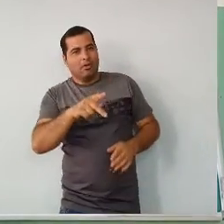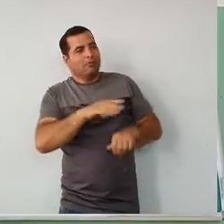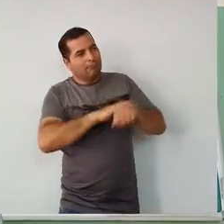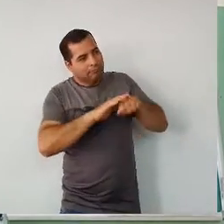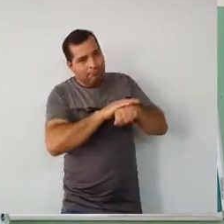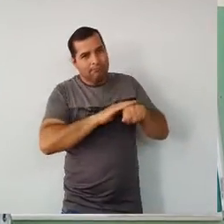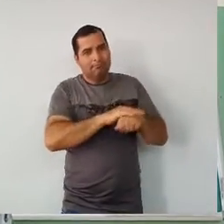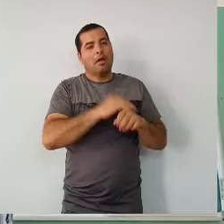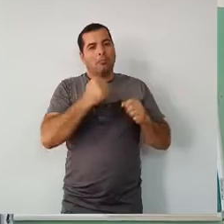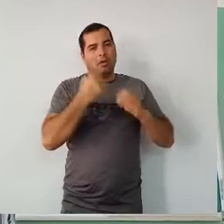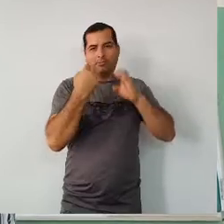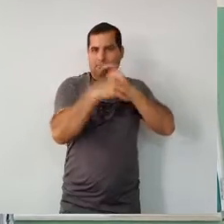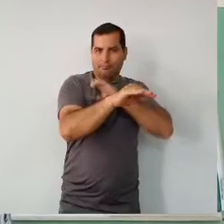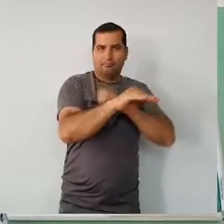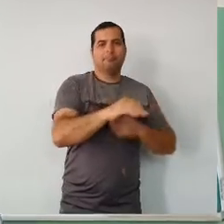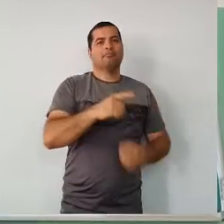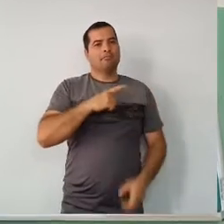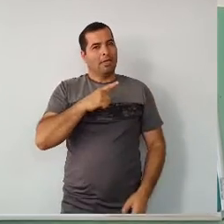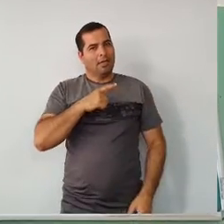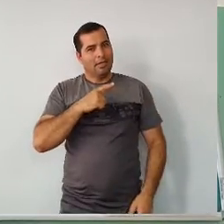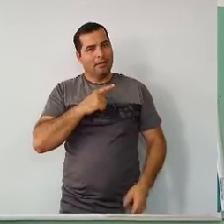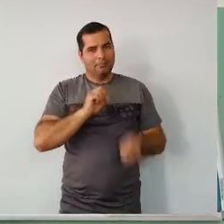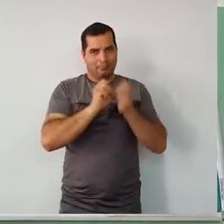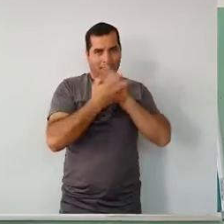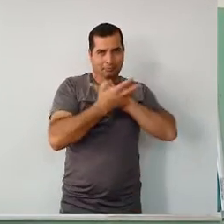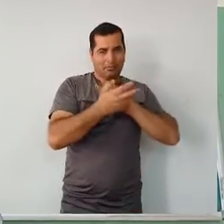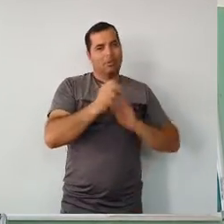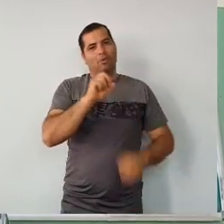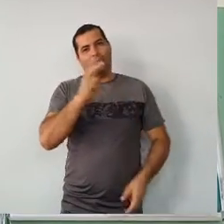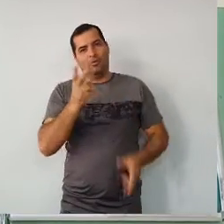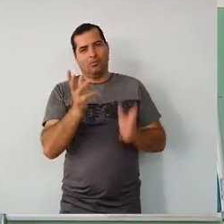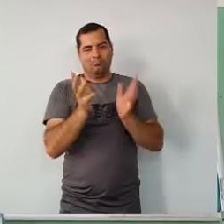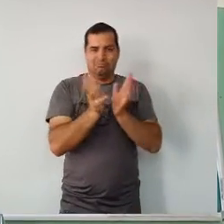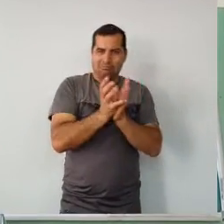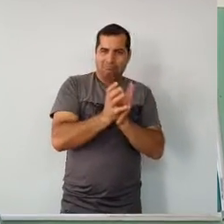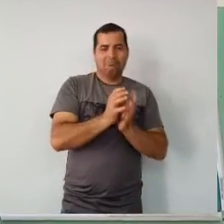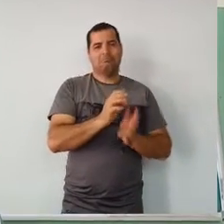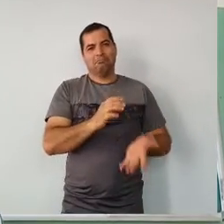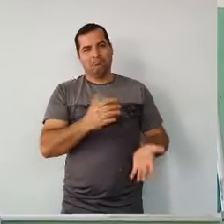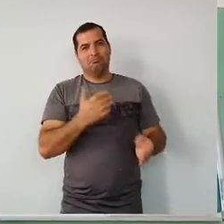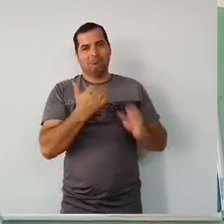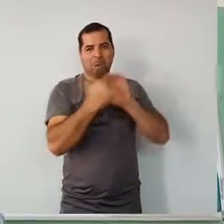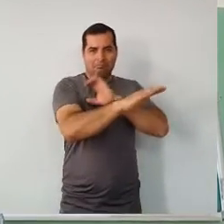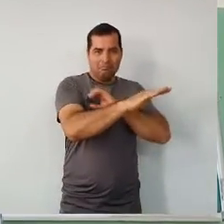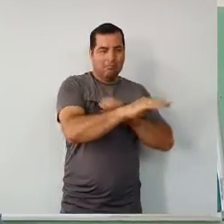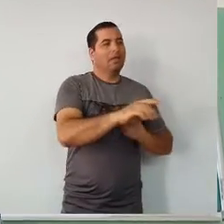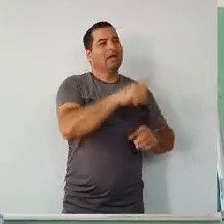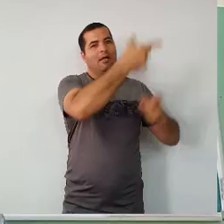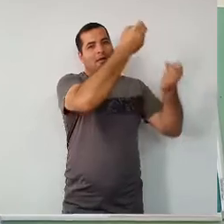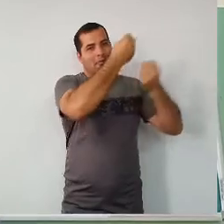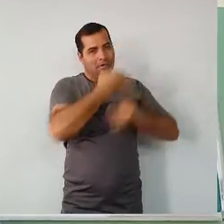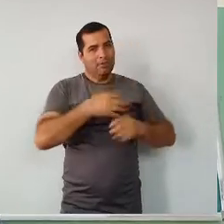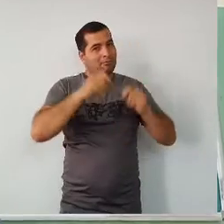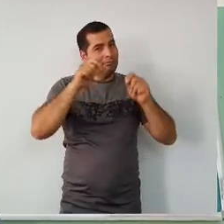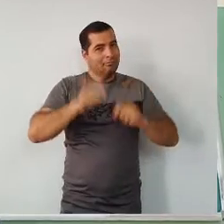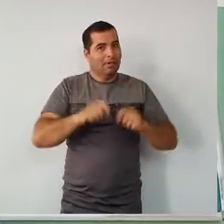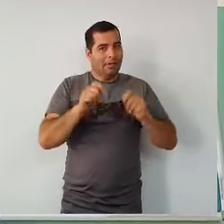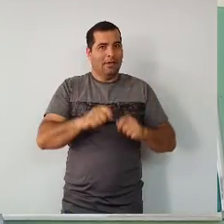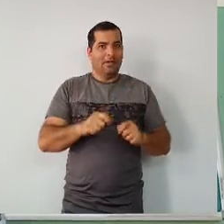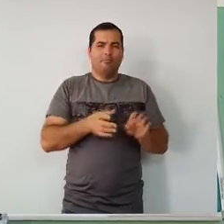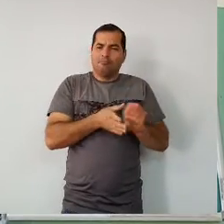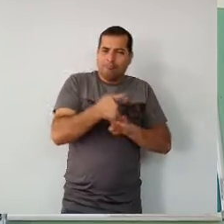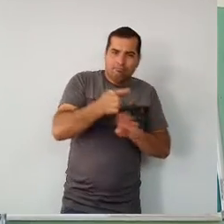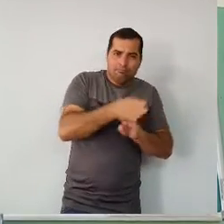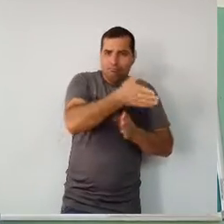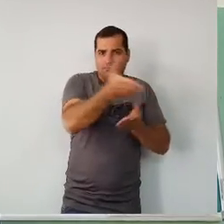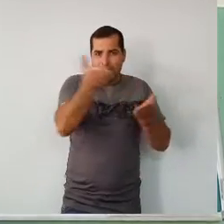professora, você pode mandar um WhatsApp para ela, ou no grupo, ou no privado, que ela vai te explicar